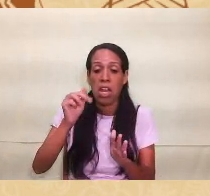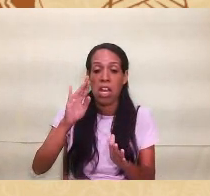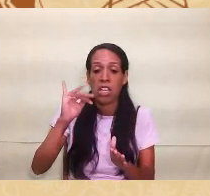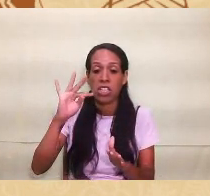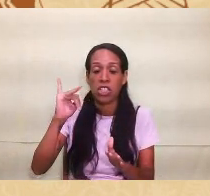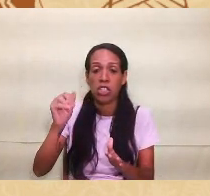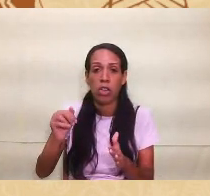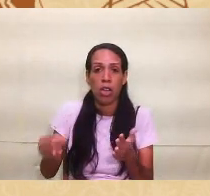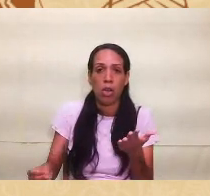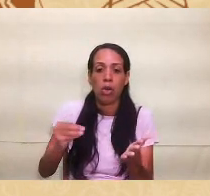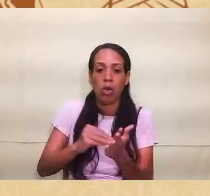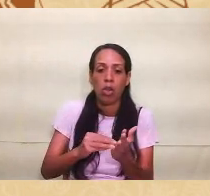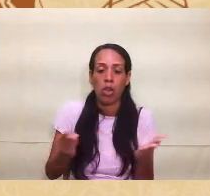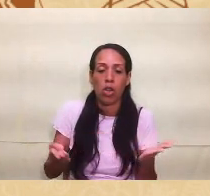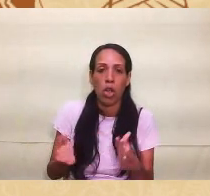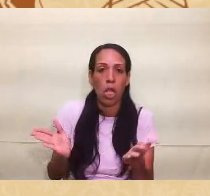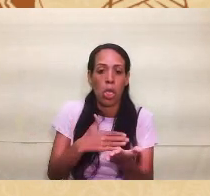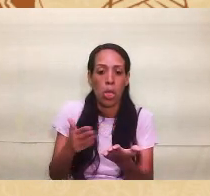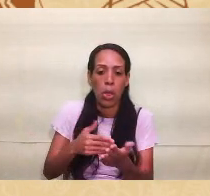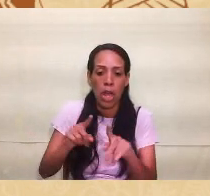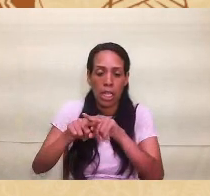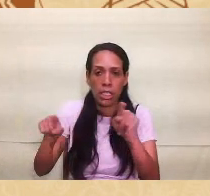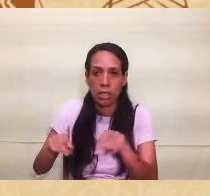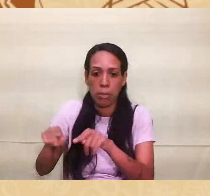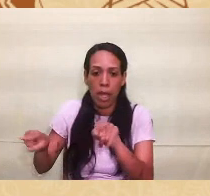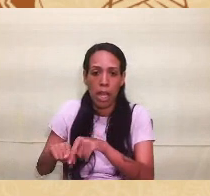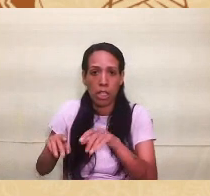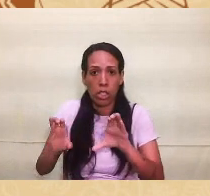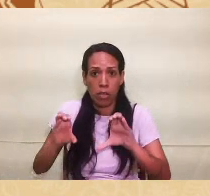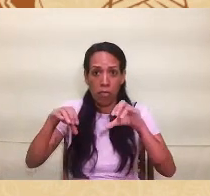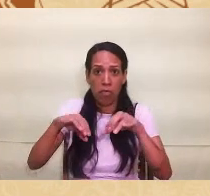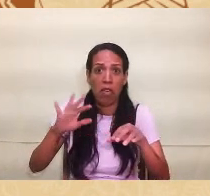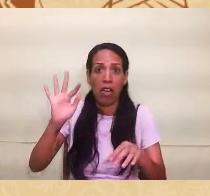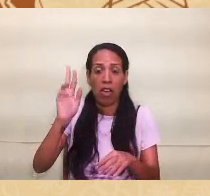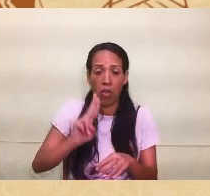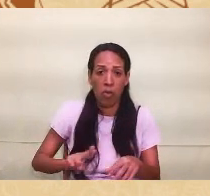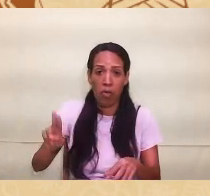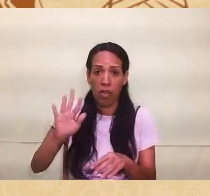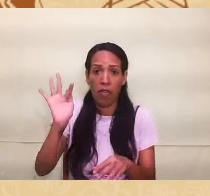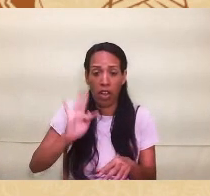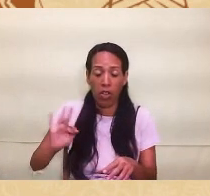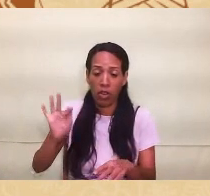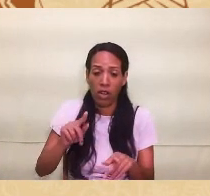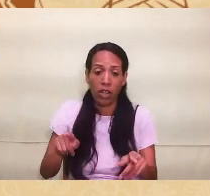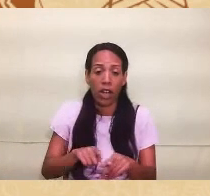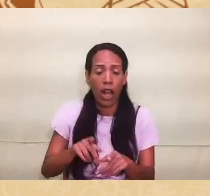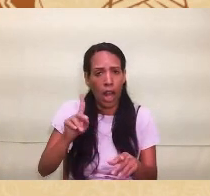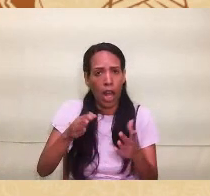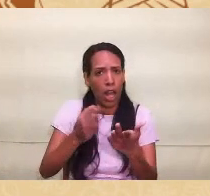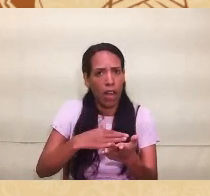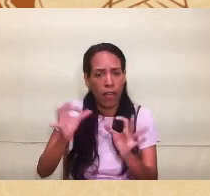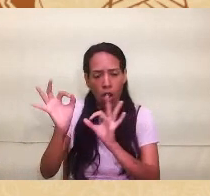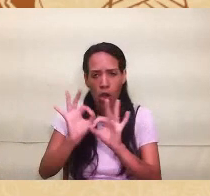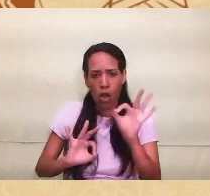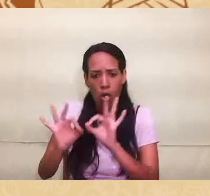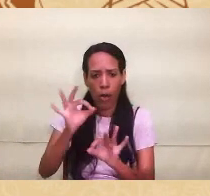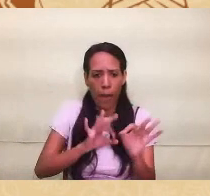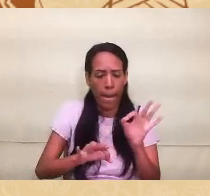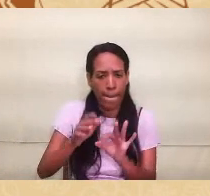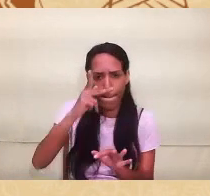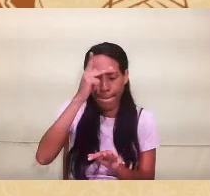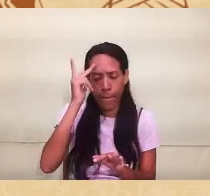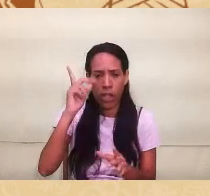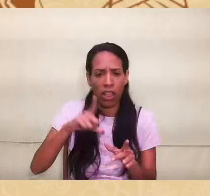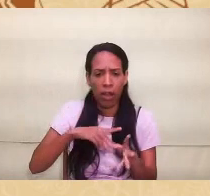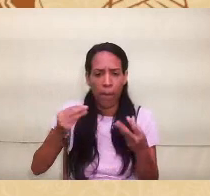semana, revista Espaço Acadêmico, lá da UEM, foi uma revista organizada por pessoas que eu tenho muito respeito,